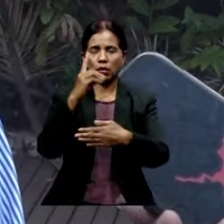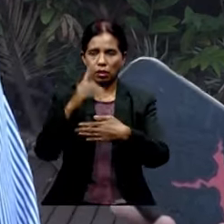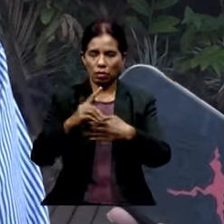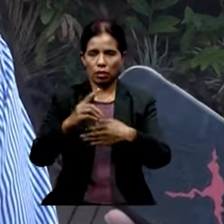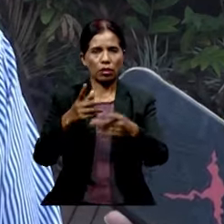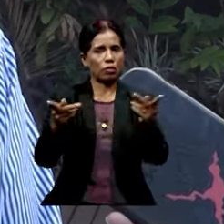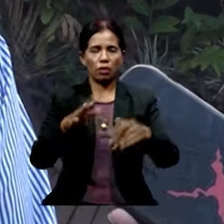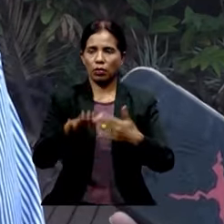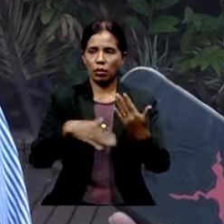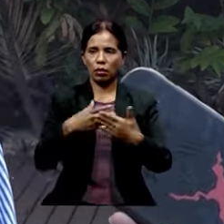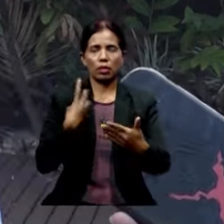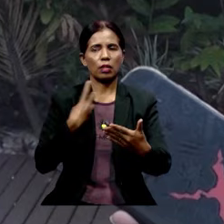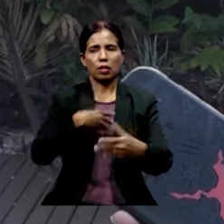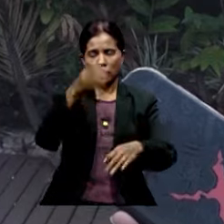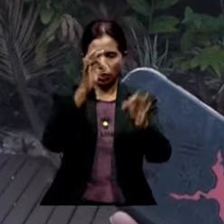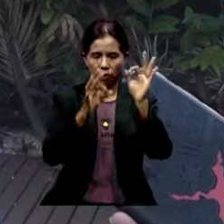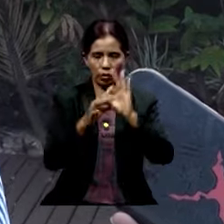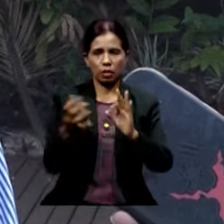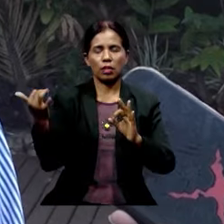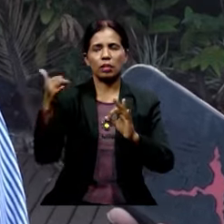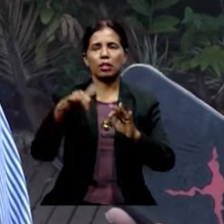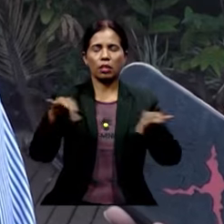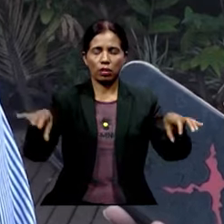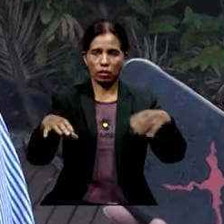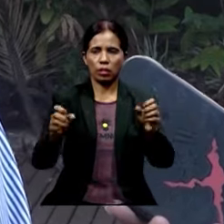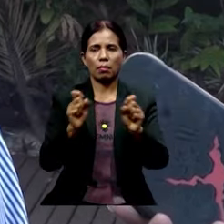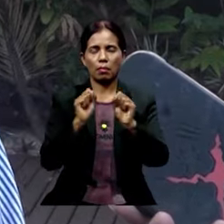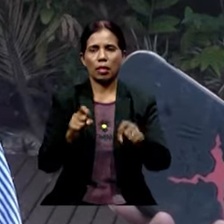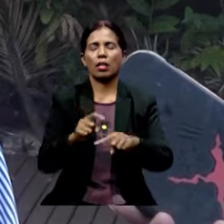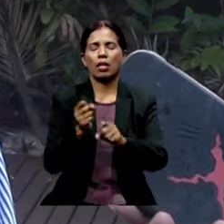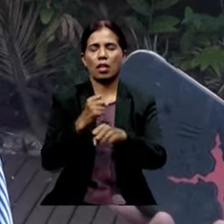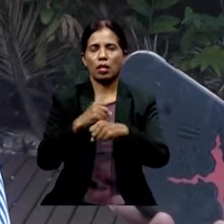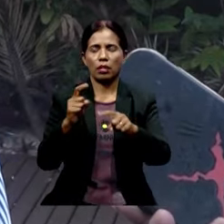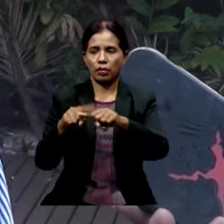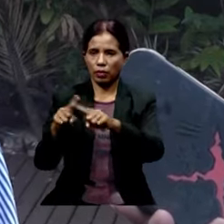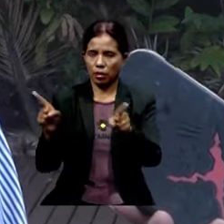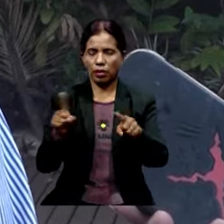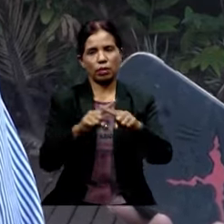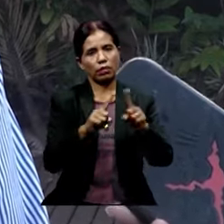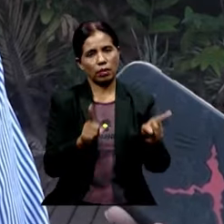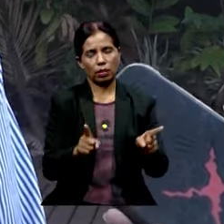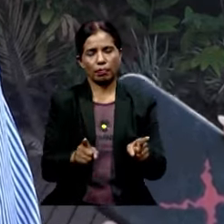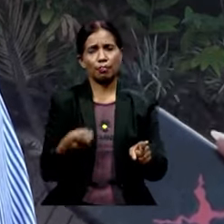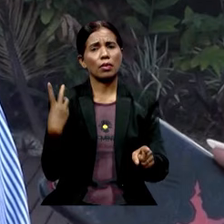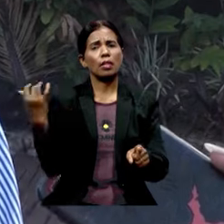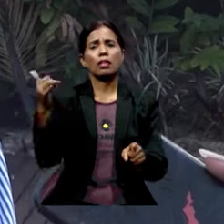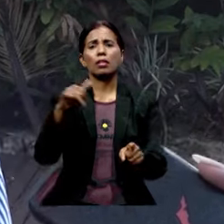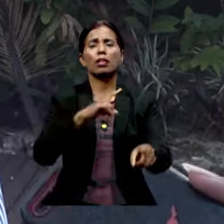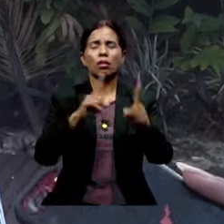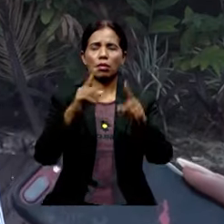né, e te fier que tá, se iremos a papel, bele, halo diferença. E se recolhemos a